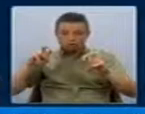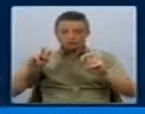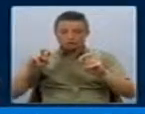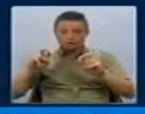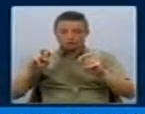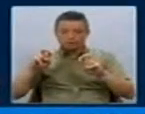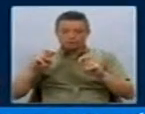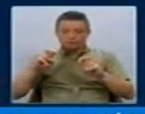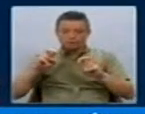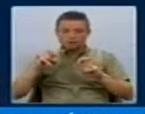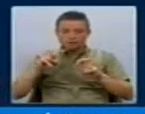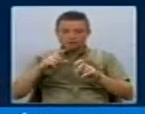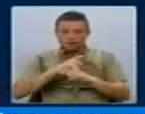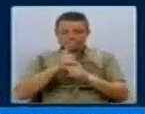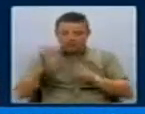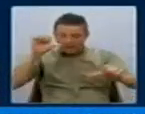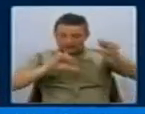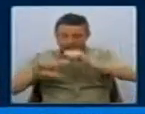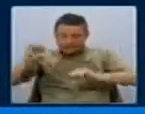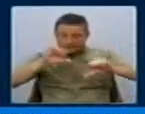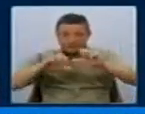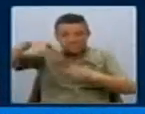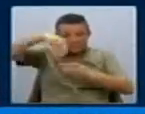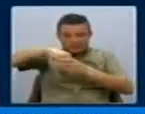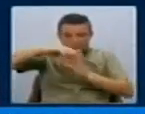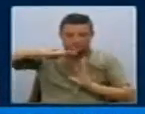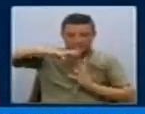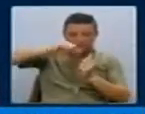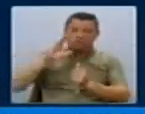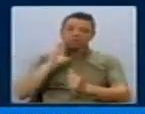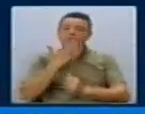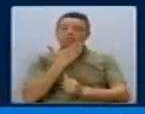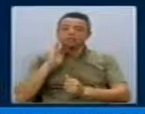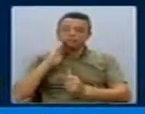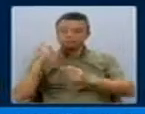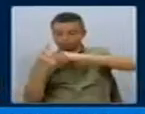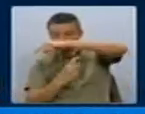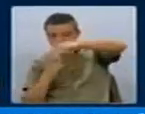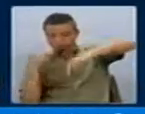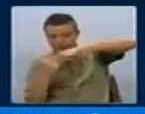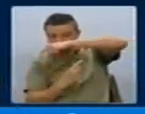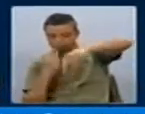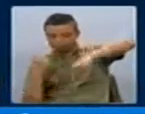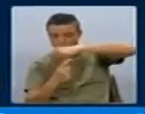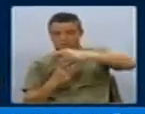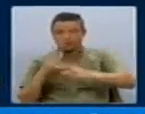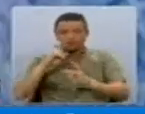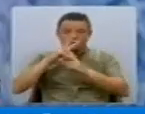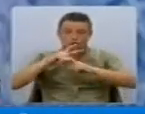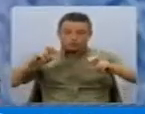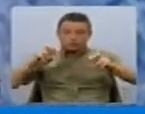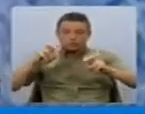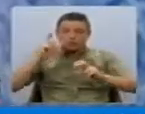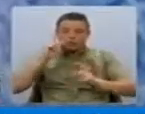o espectro, ou seja, a assinatura química deste planeta, varia ao longo da rotação do planeta. E então o que eles descobriram foi, imaginemos